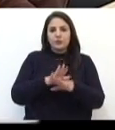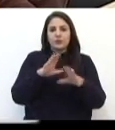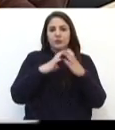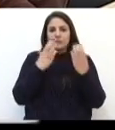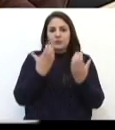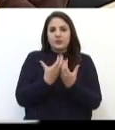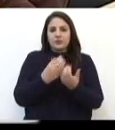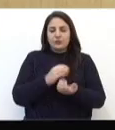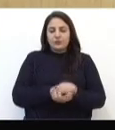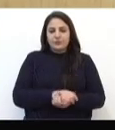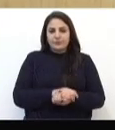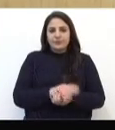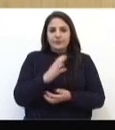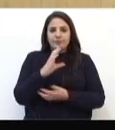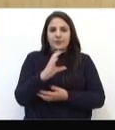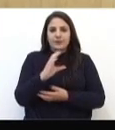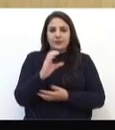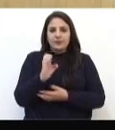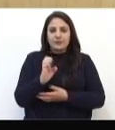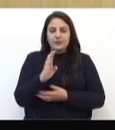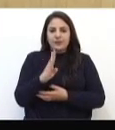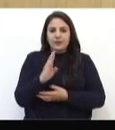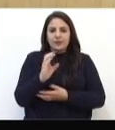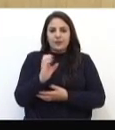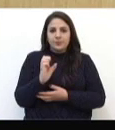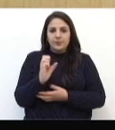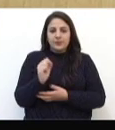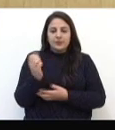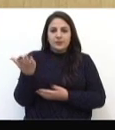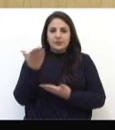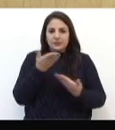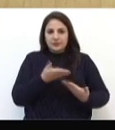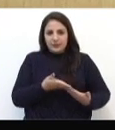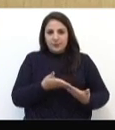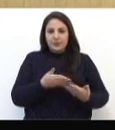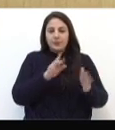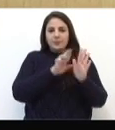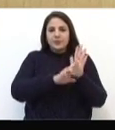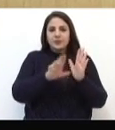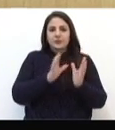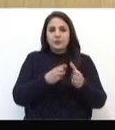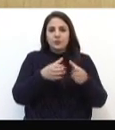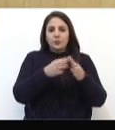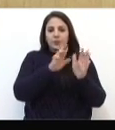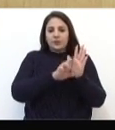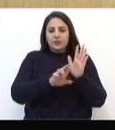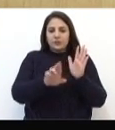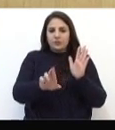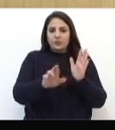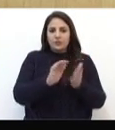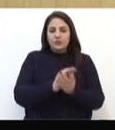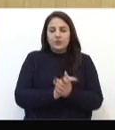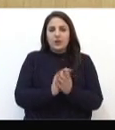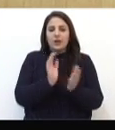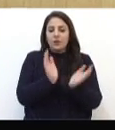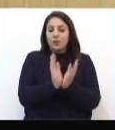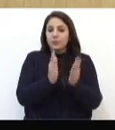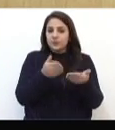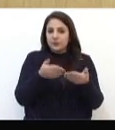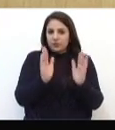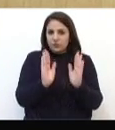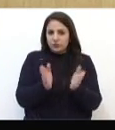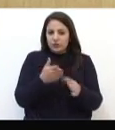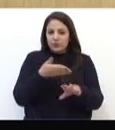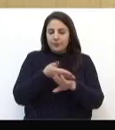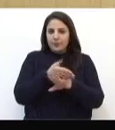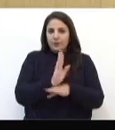colaboração da comunidade. SEBS recebe representantes de grupo religioso. A comissão já aprovou o